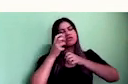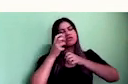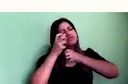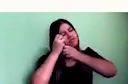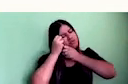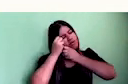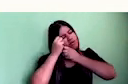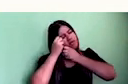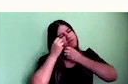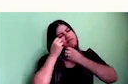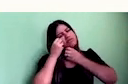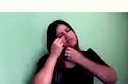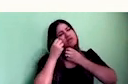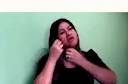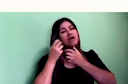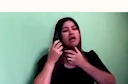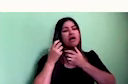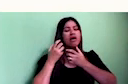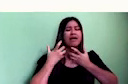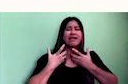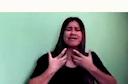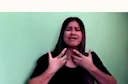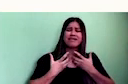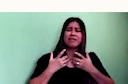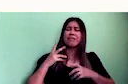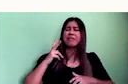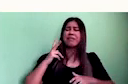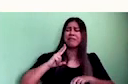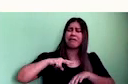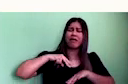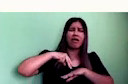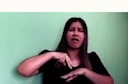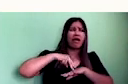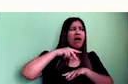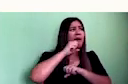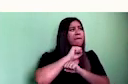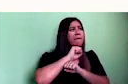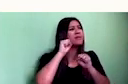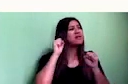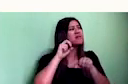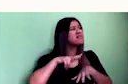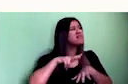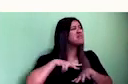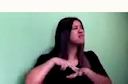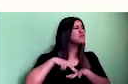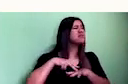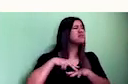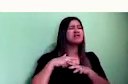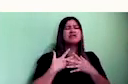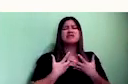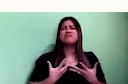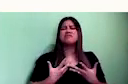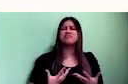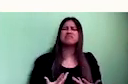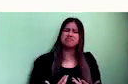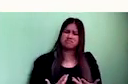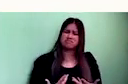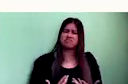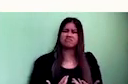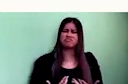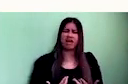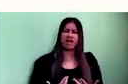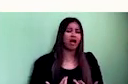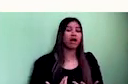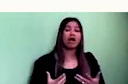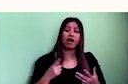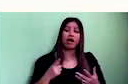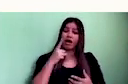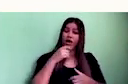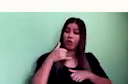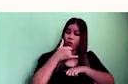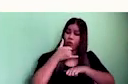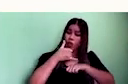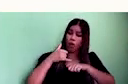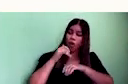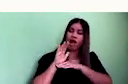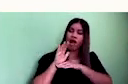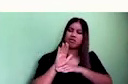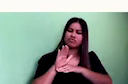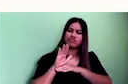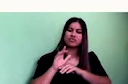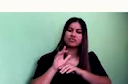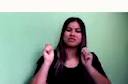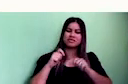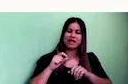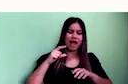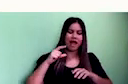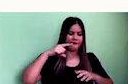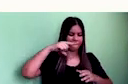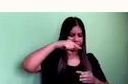cansado do mesmo jeito. O óleo de lavanda ajuda a gente realmente recuperar as baterias, tá? Então aqui eu trouxe a indicação de 5 a 6 gotinhas perto da